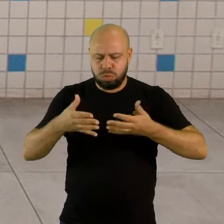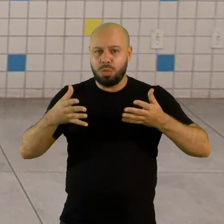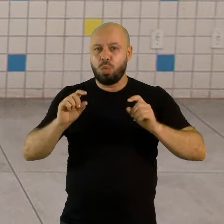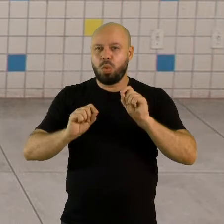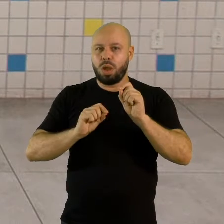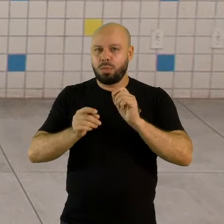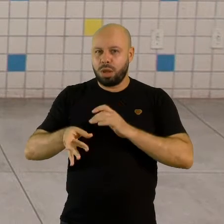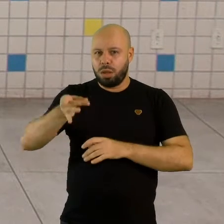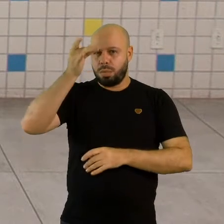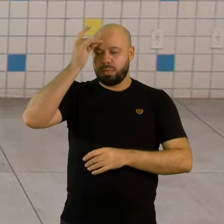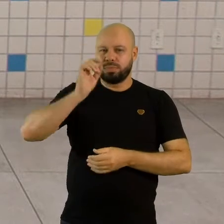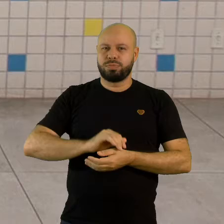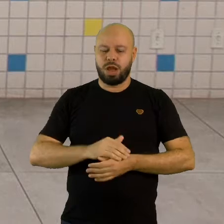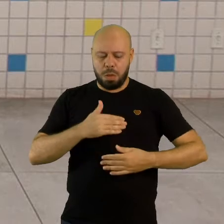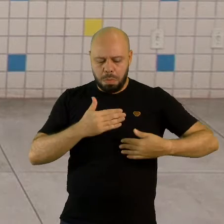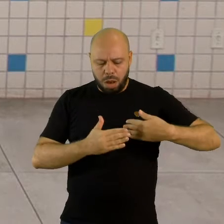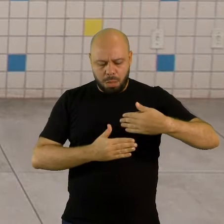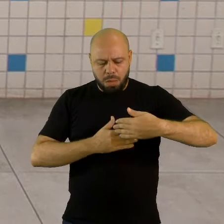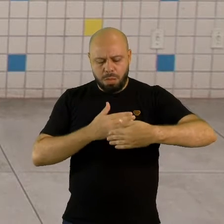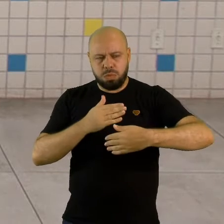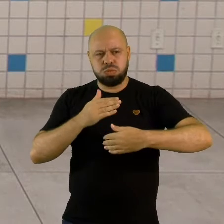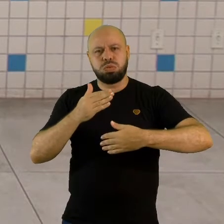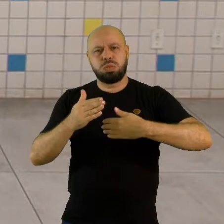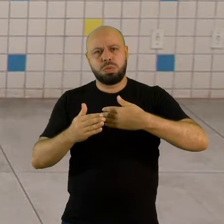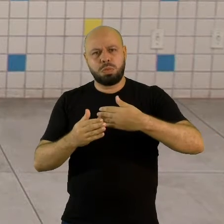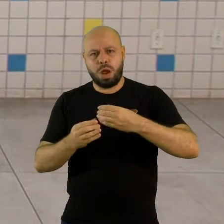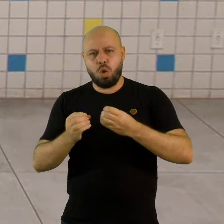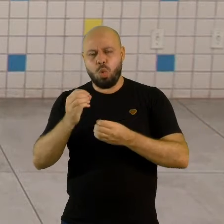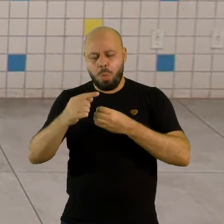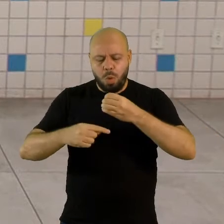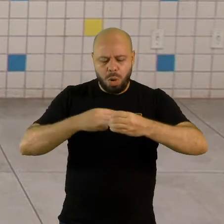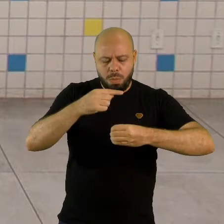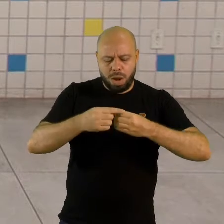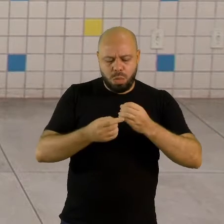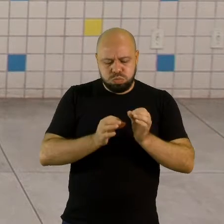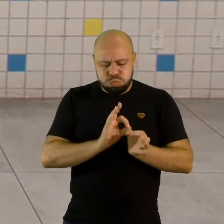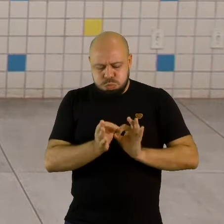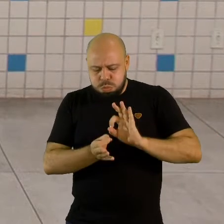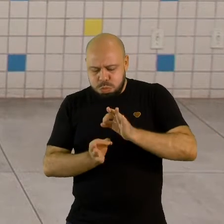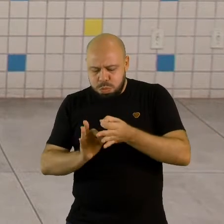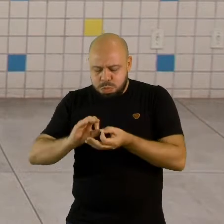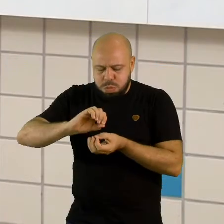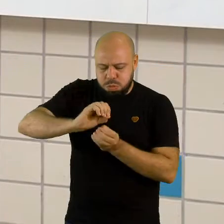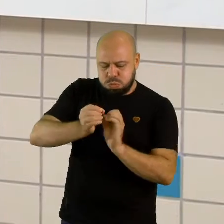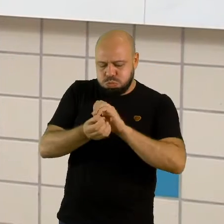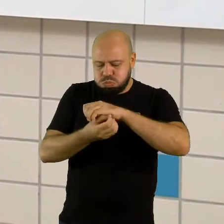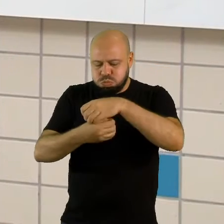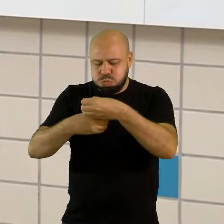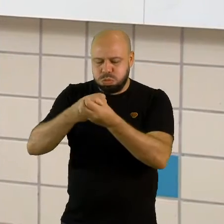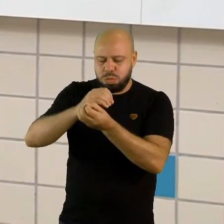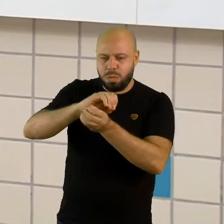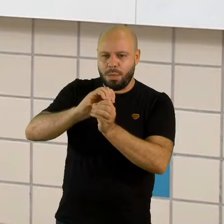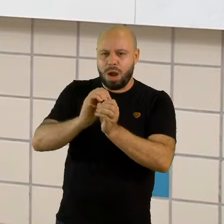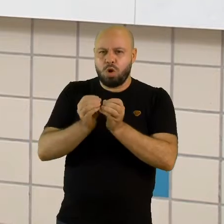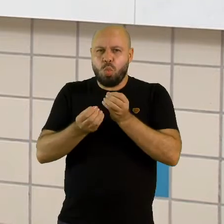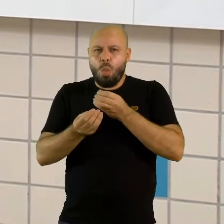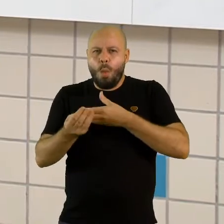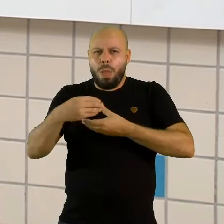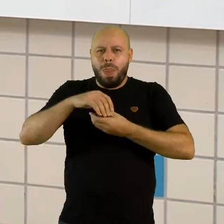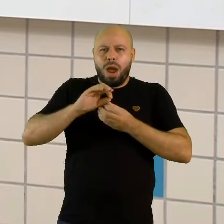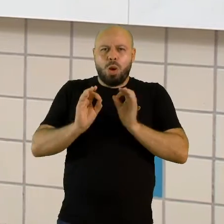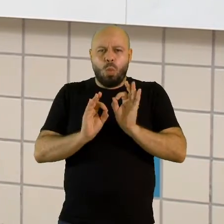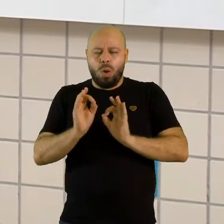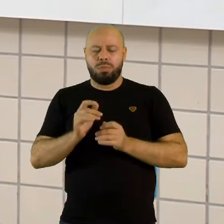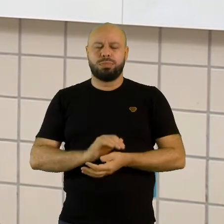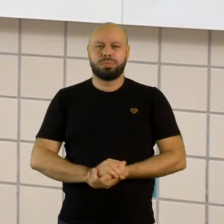tá? É o processo que vai alterar o rearranjo dos átomos, ok? Suas moléculas serão alteradas, tá?